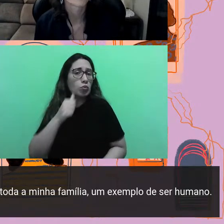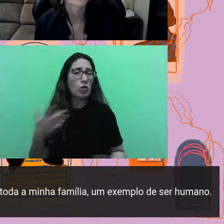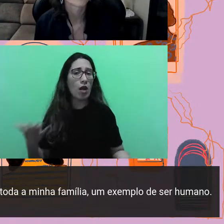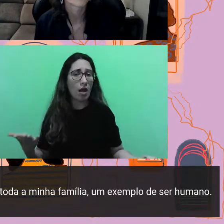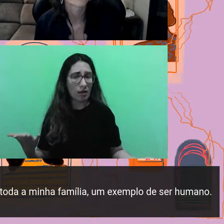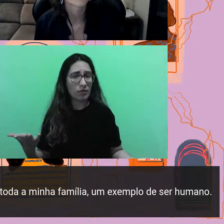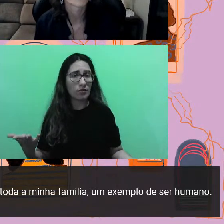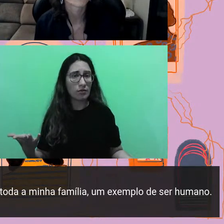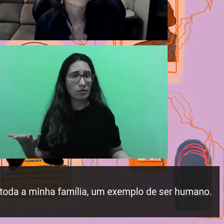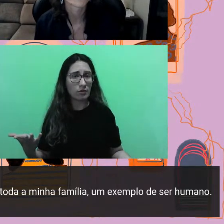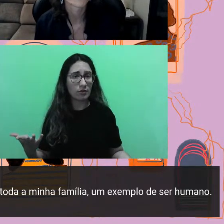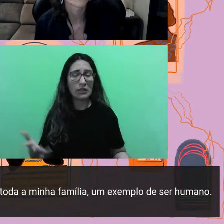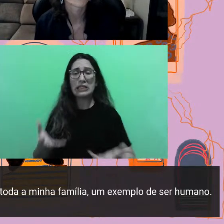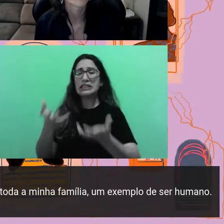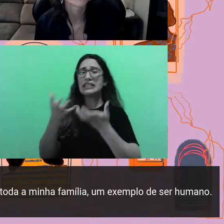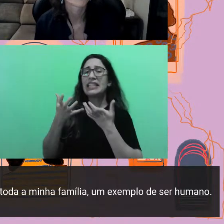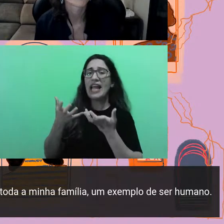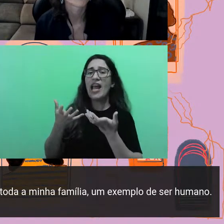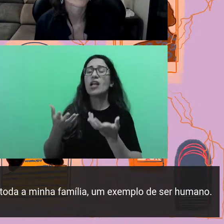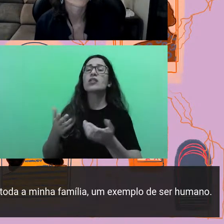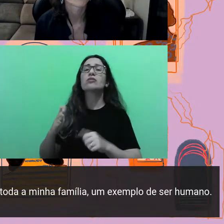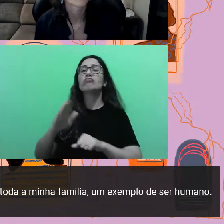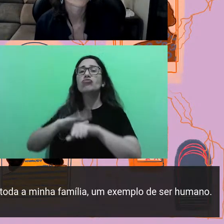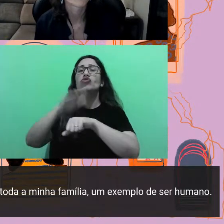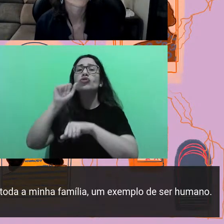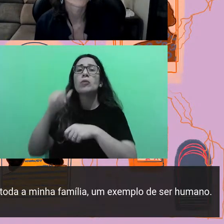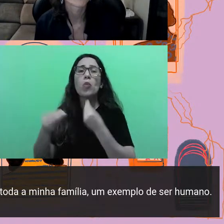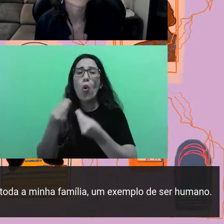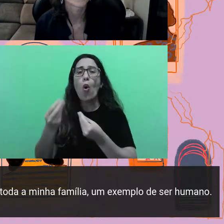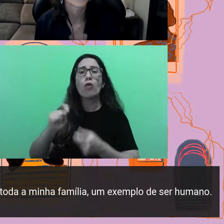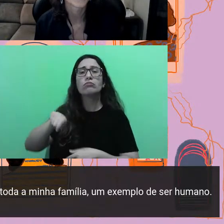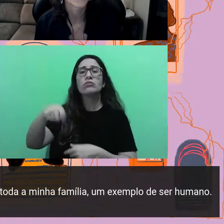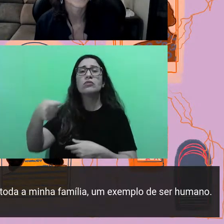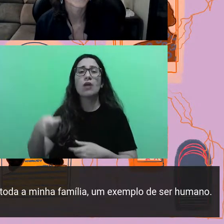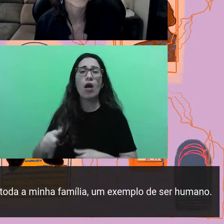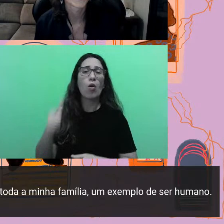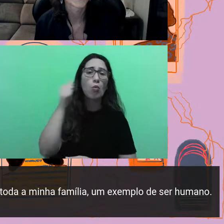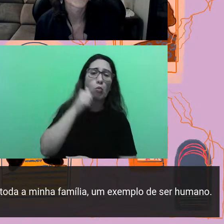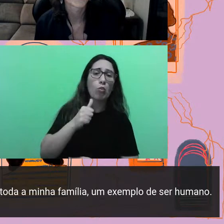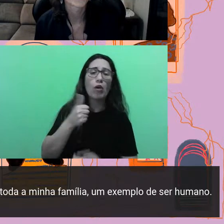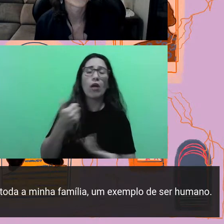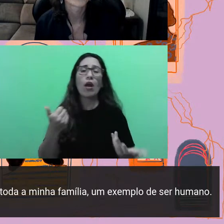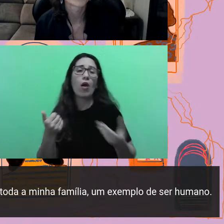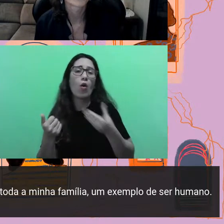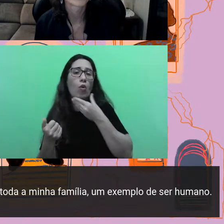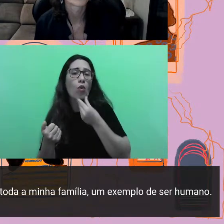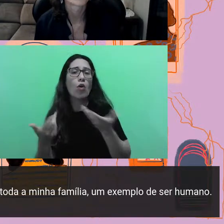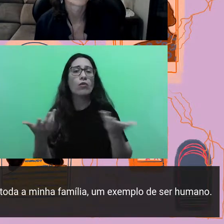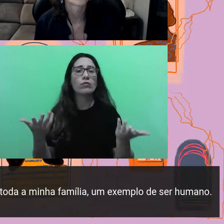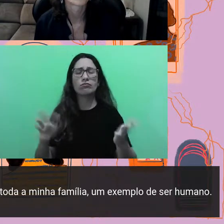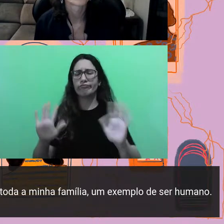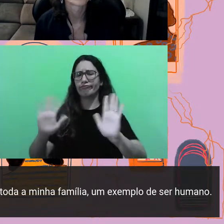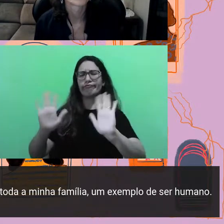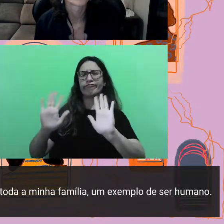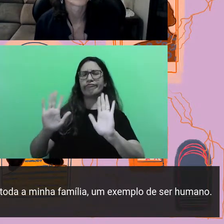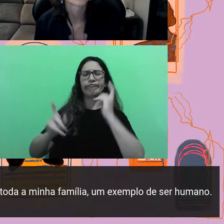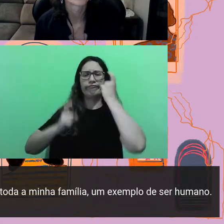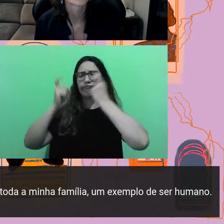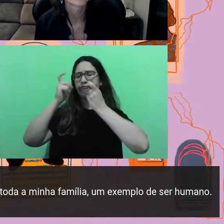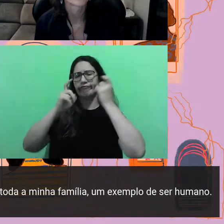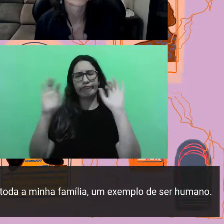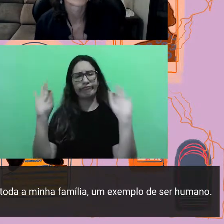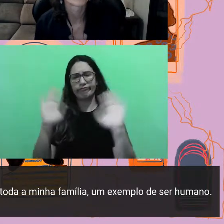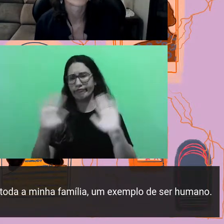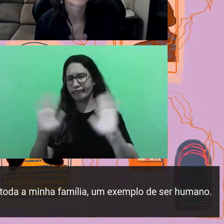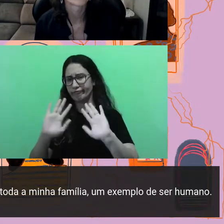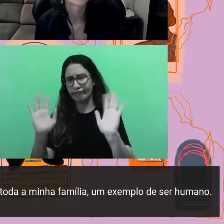Mas a senhora quer que chame de senhora? Quer que trate de senhor? Porque aí eu falei, fica tranquila. Né?